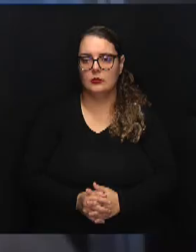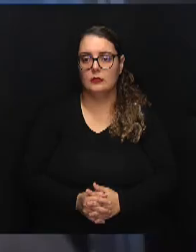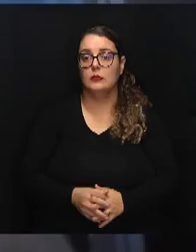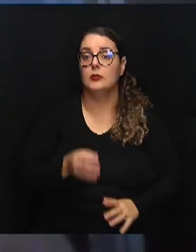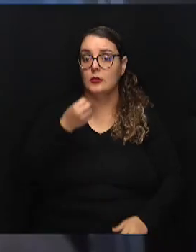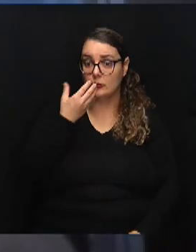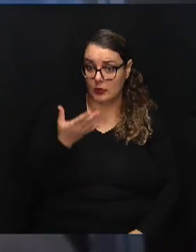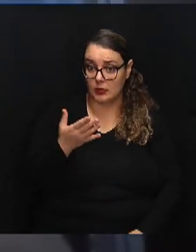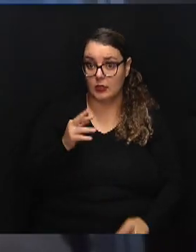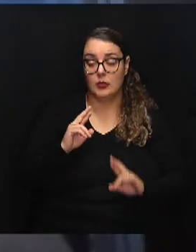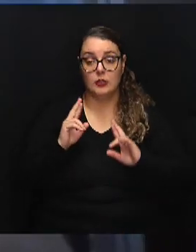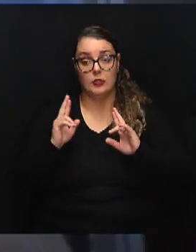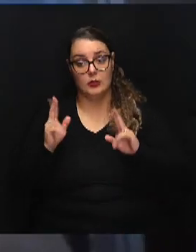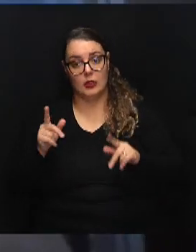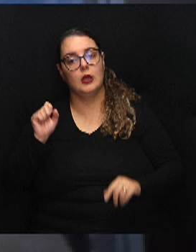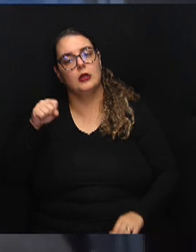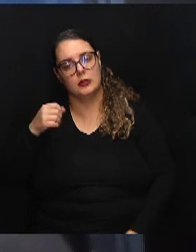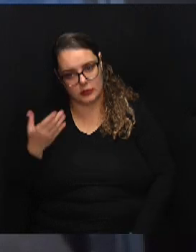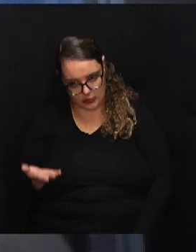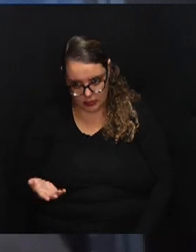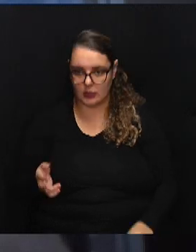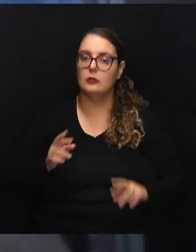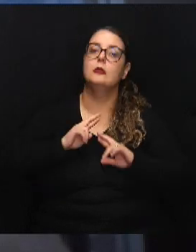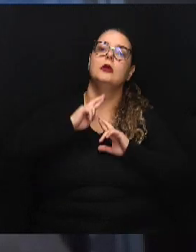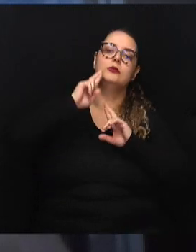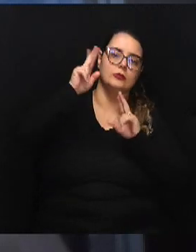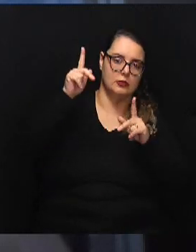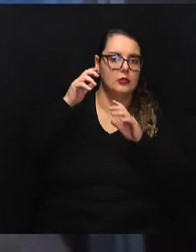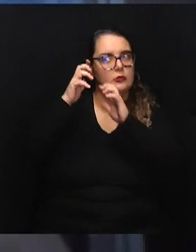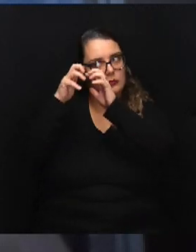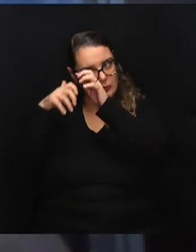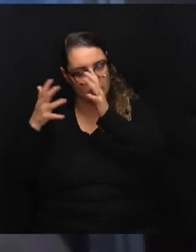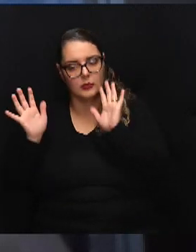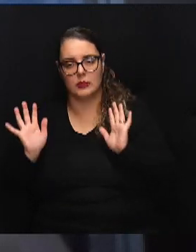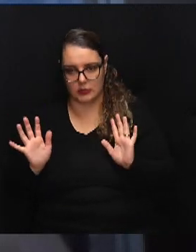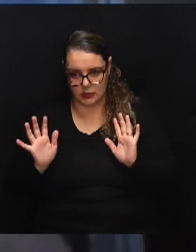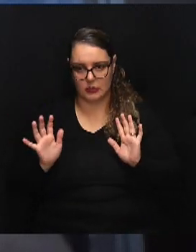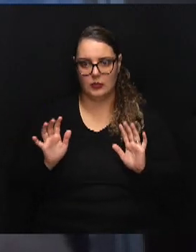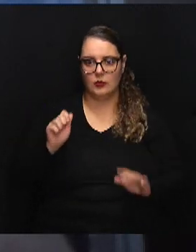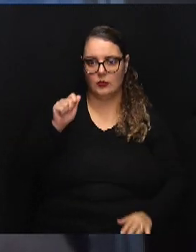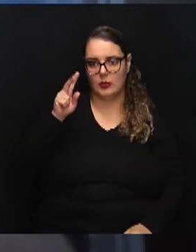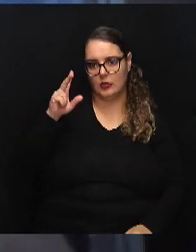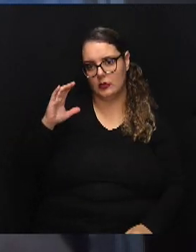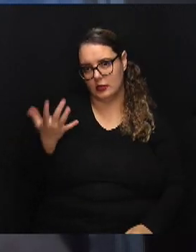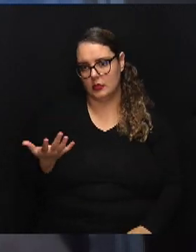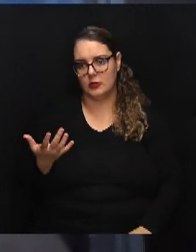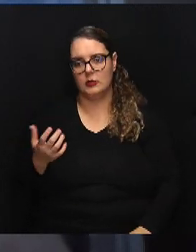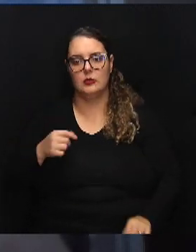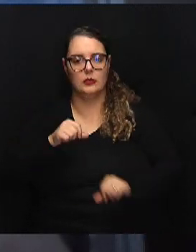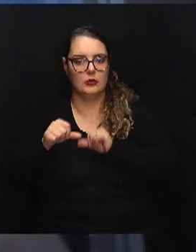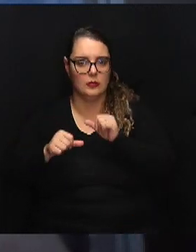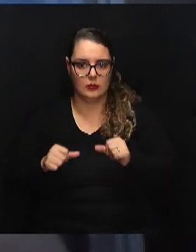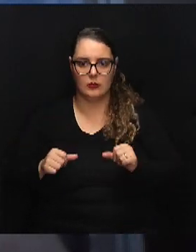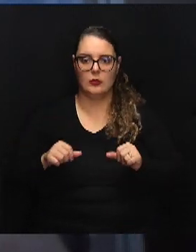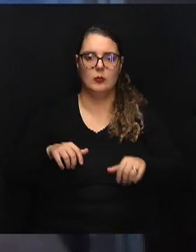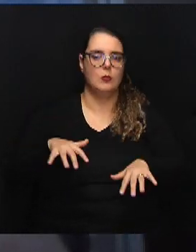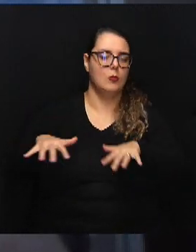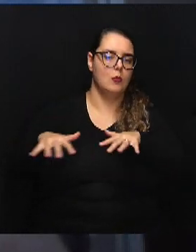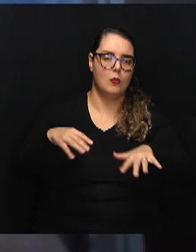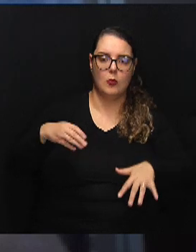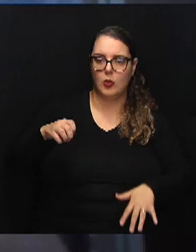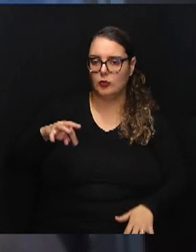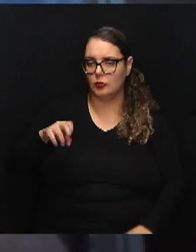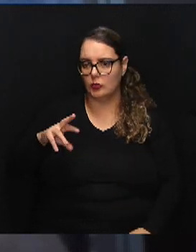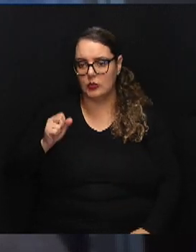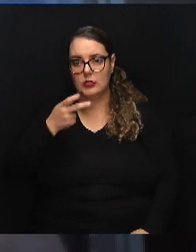então aí sim, aí é bem diferente do AVC, né? O AVC são alterações, como eu falei, motoras, na fala,